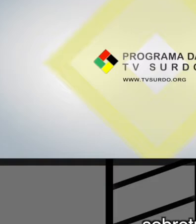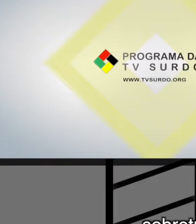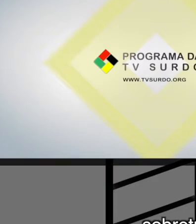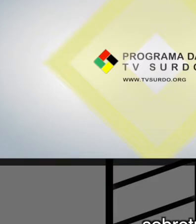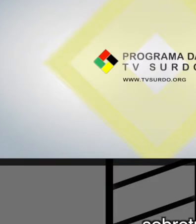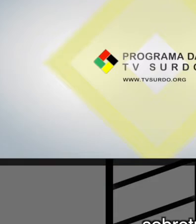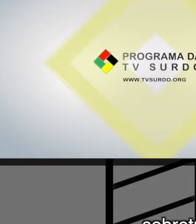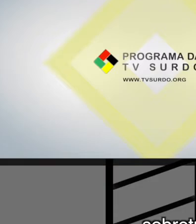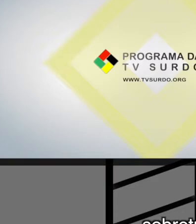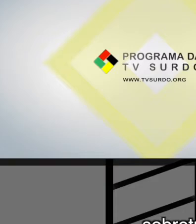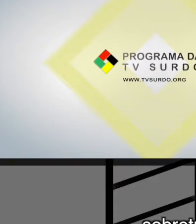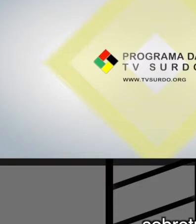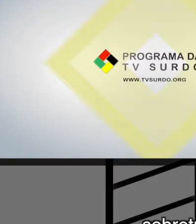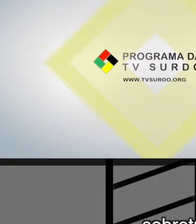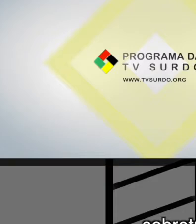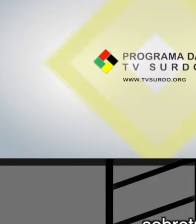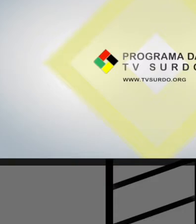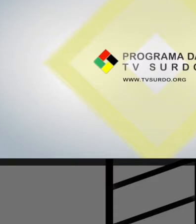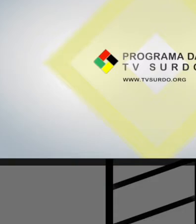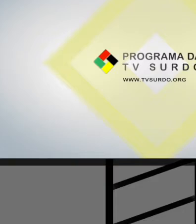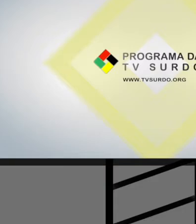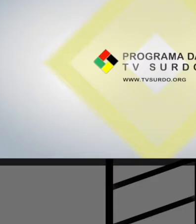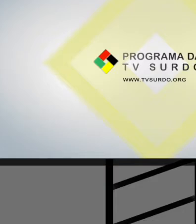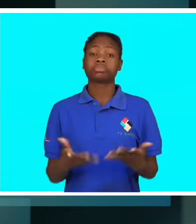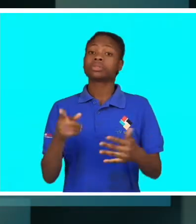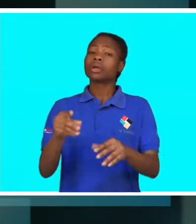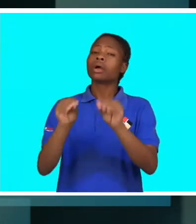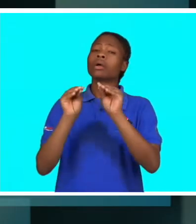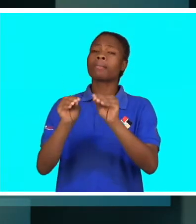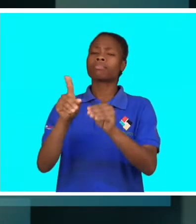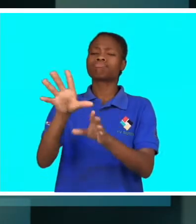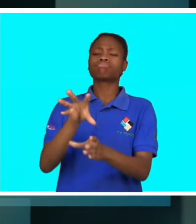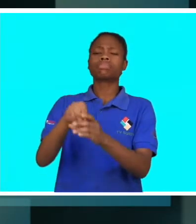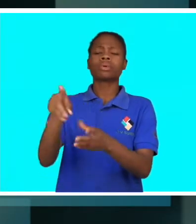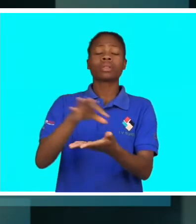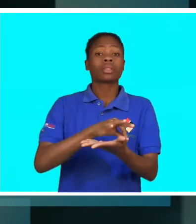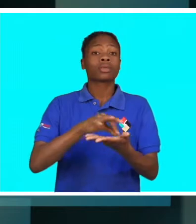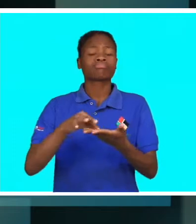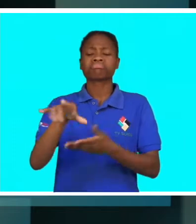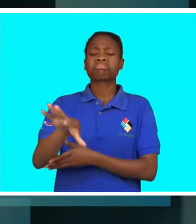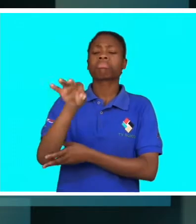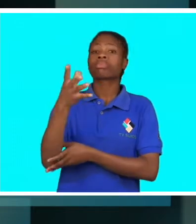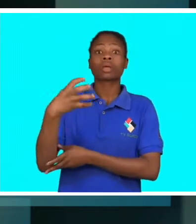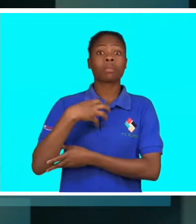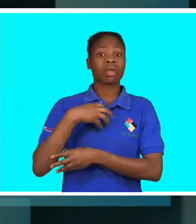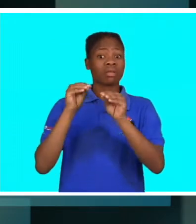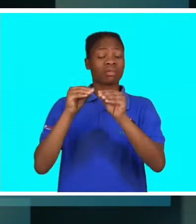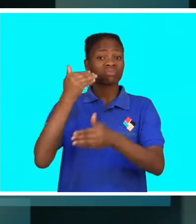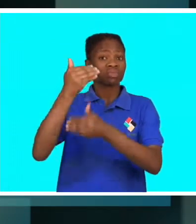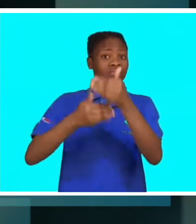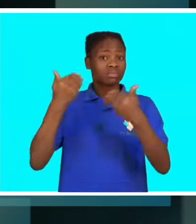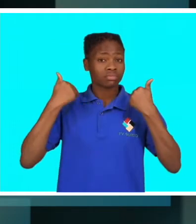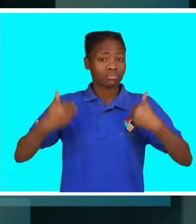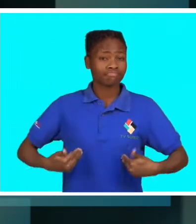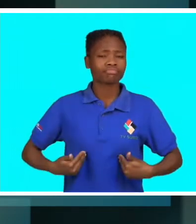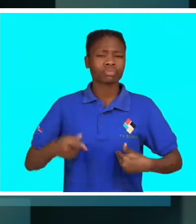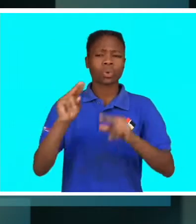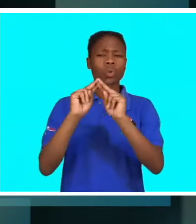sem olhar para a sua condição física. Por uma educação inclusiva, competitiva e de qualidade,